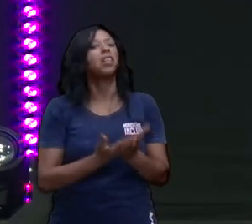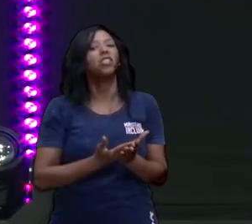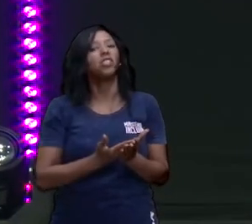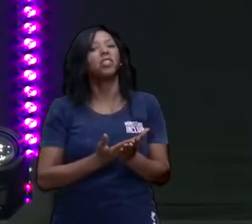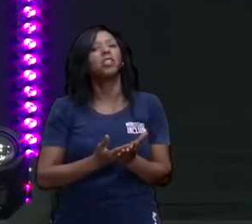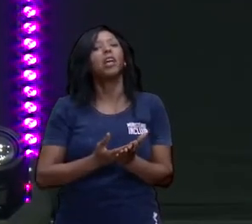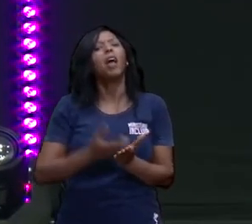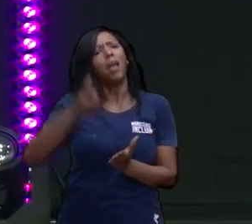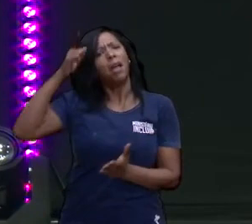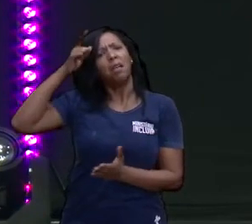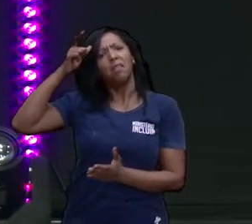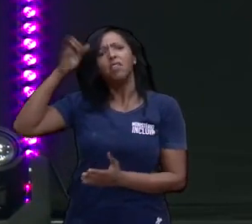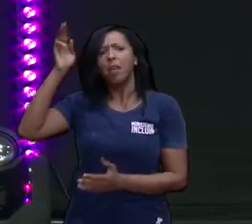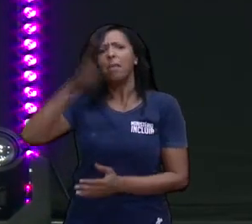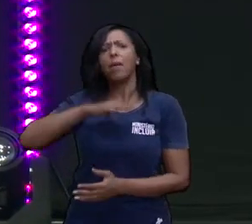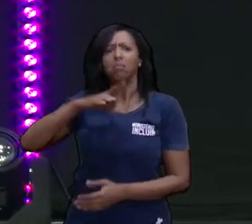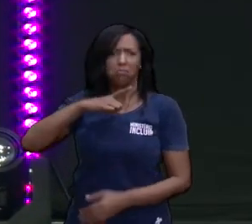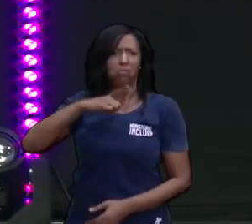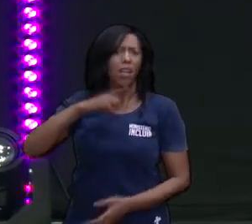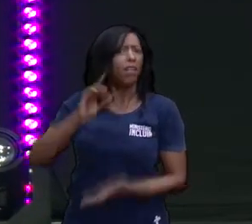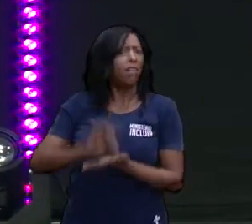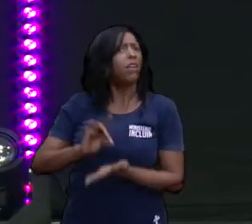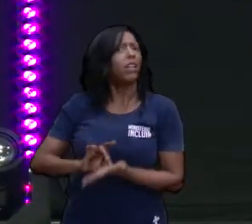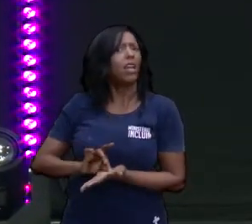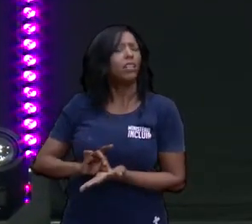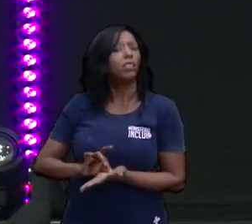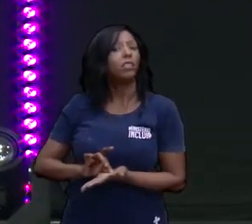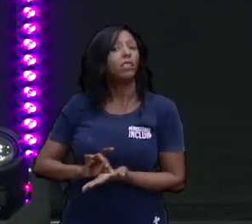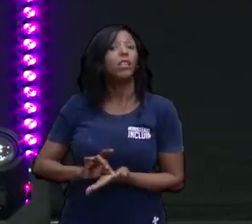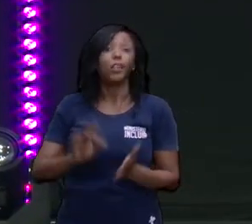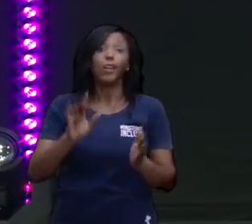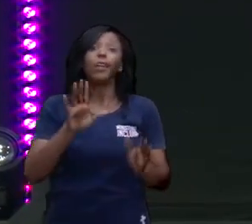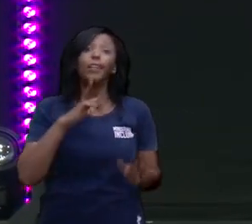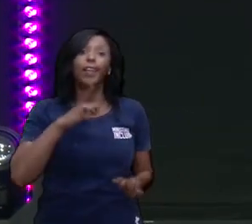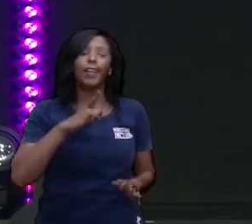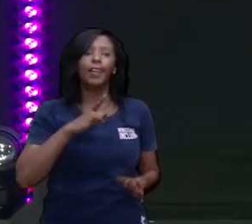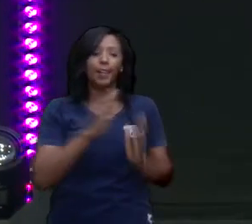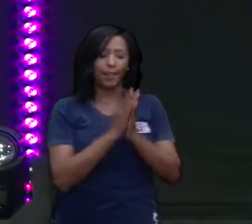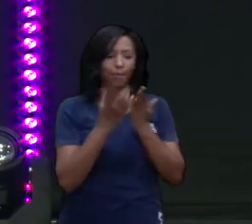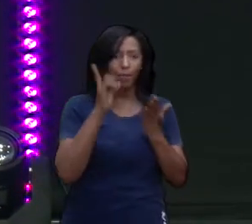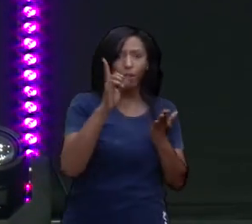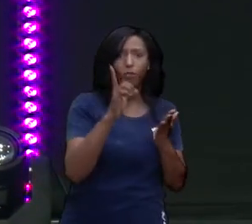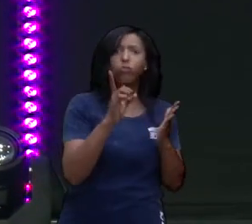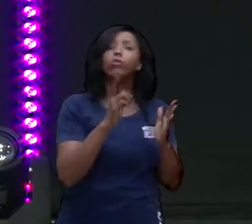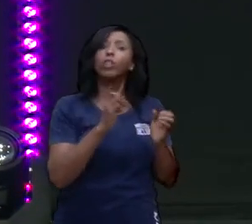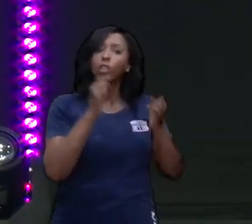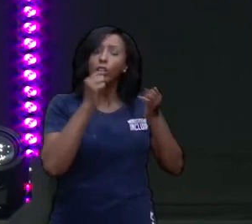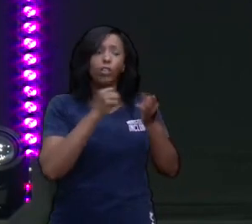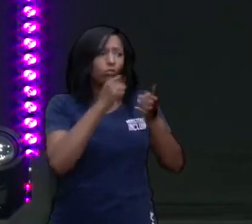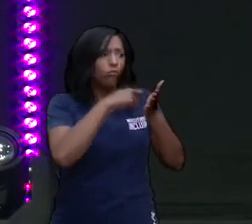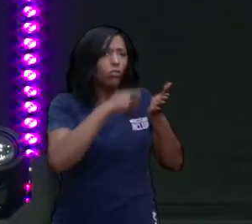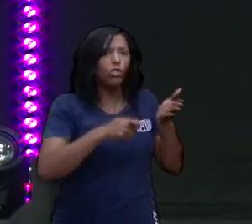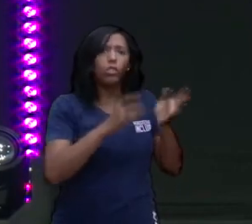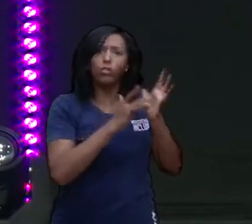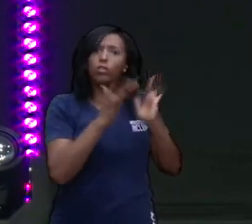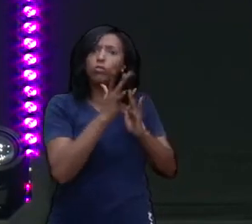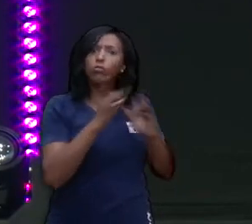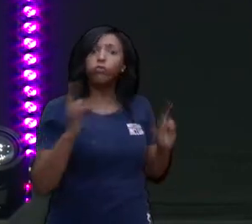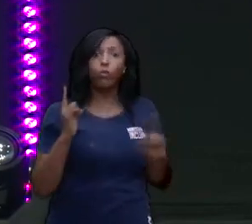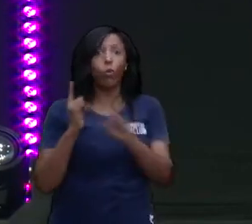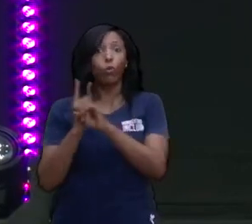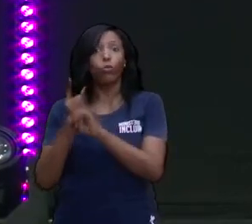o evangelho de Mateus diz que Jesus teve um encontro com o diabo e que o diabo tentou o próprio Jesus